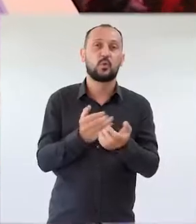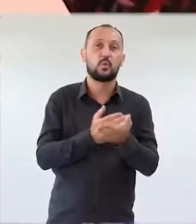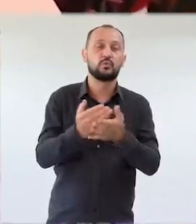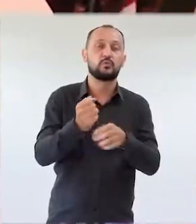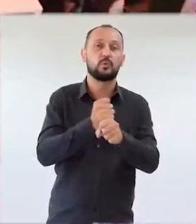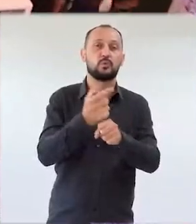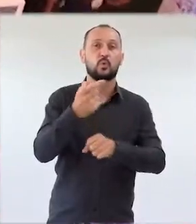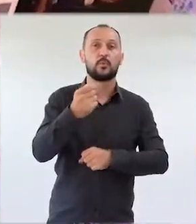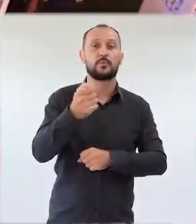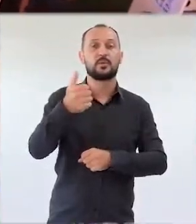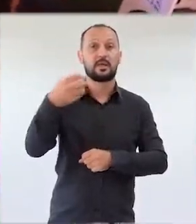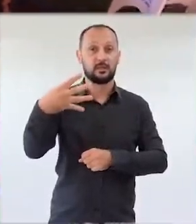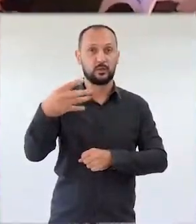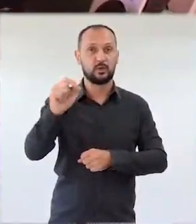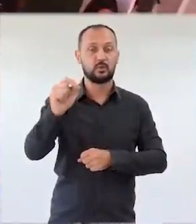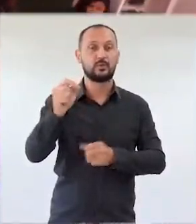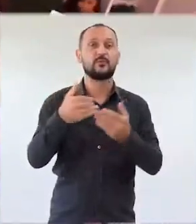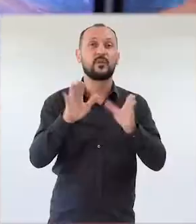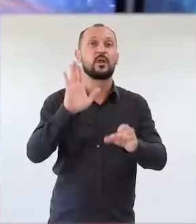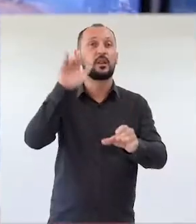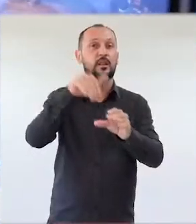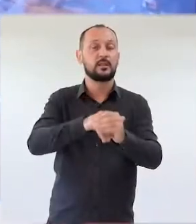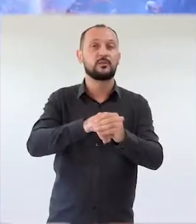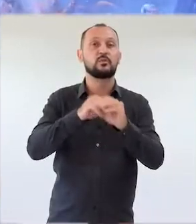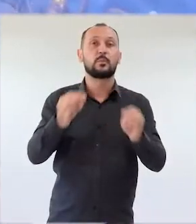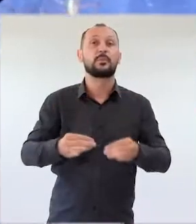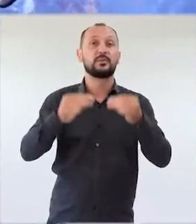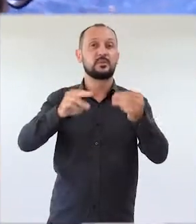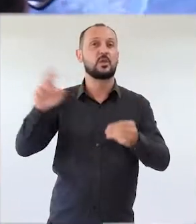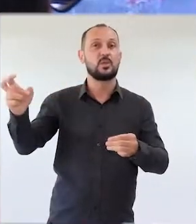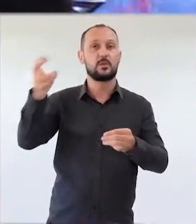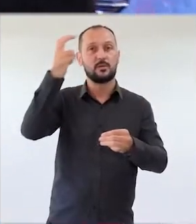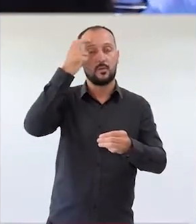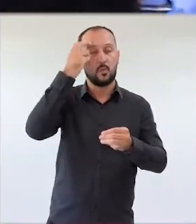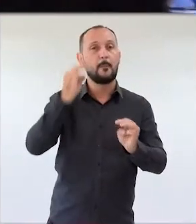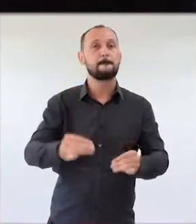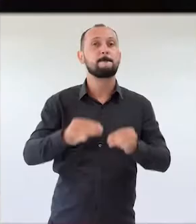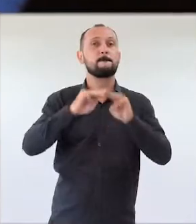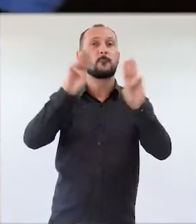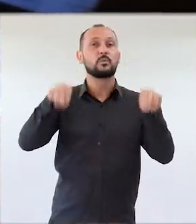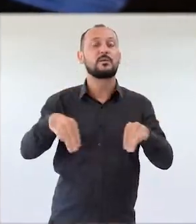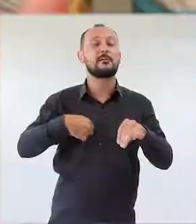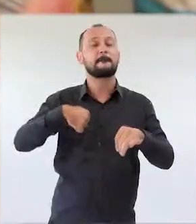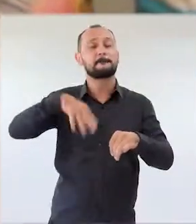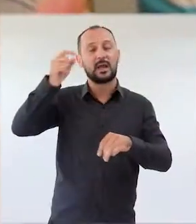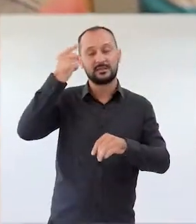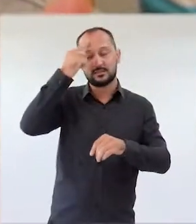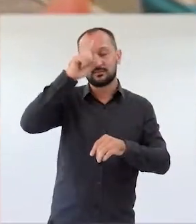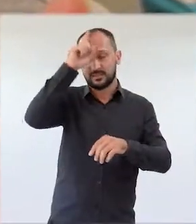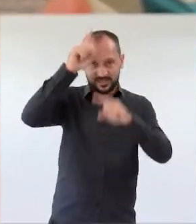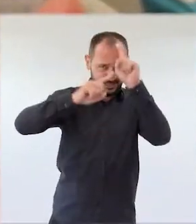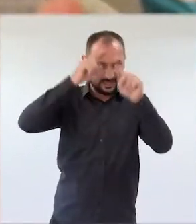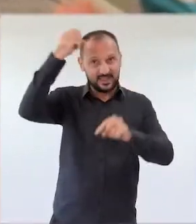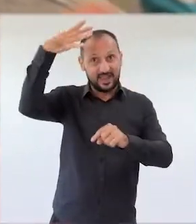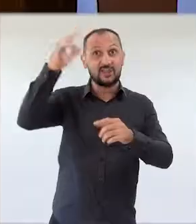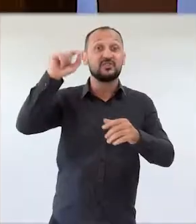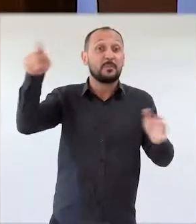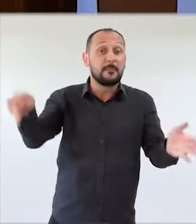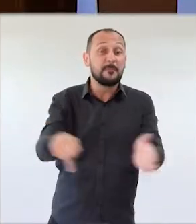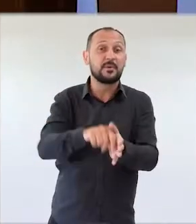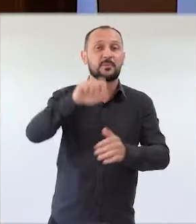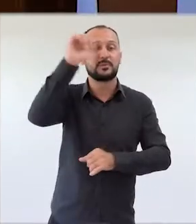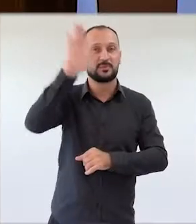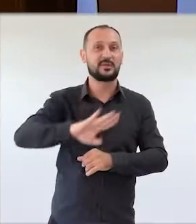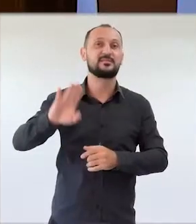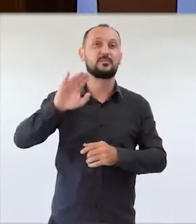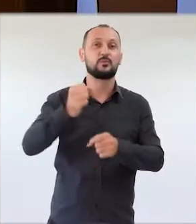começou em 2014, quando ele foi eleito pelo Ministério da Cultura o museu mais criativo do país. E foi aí